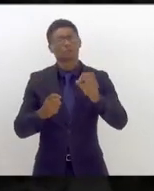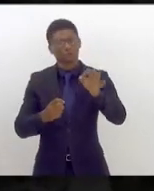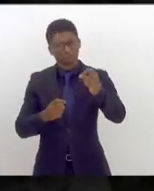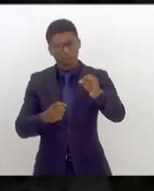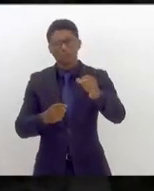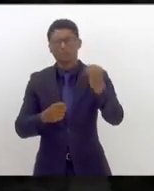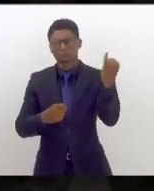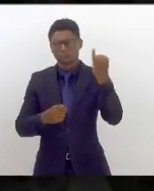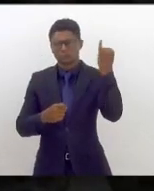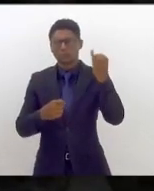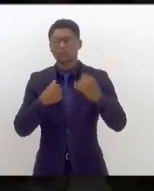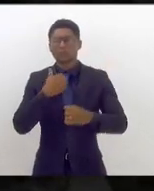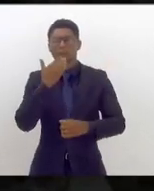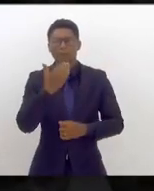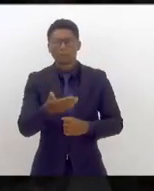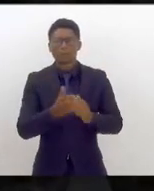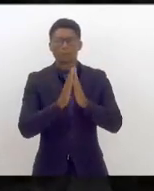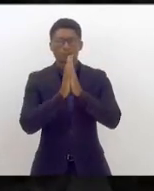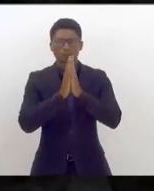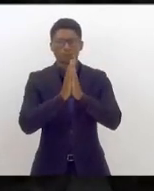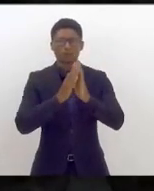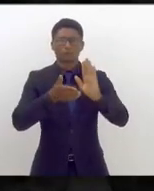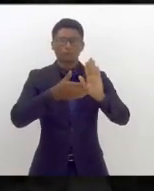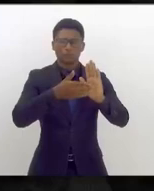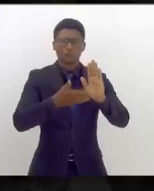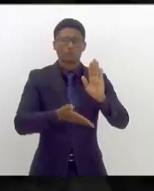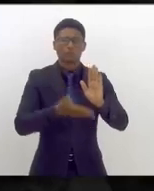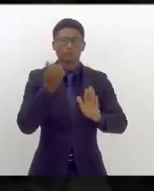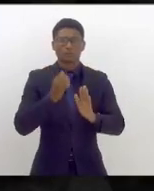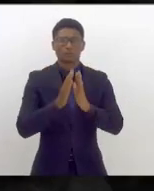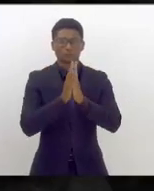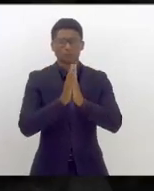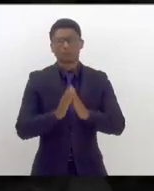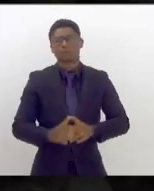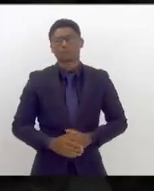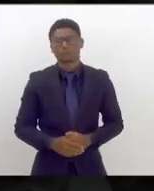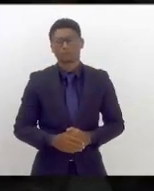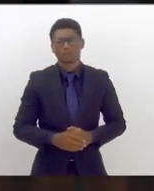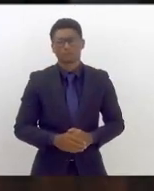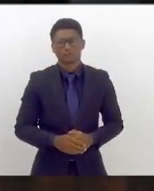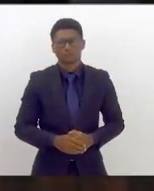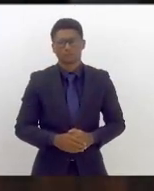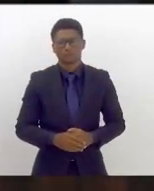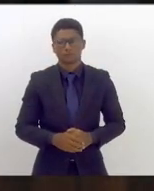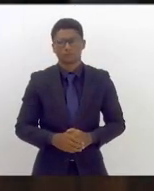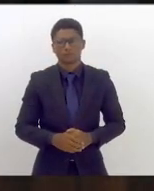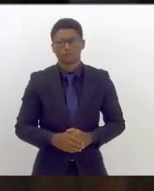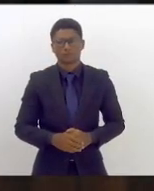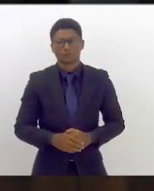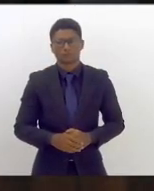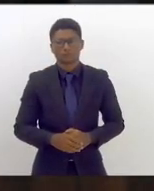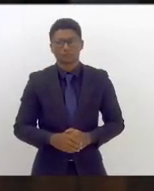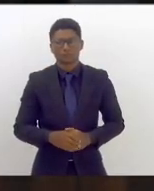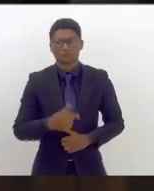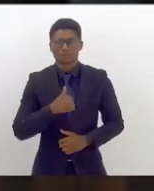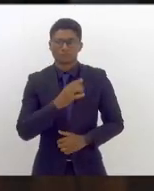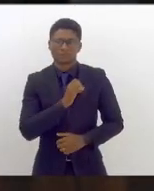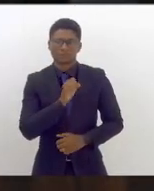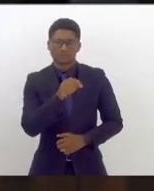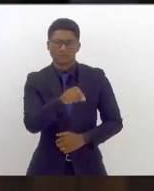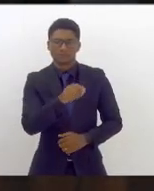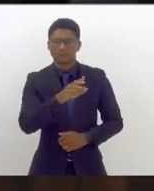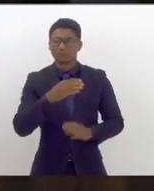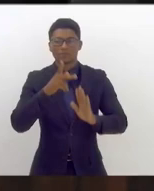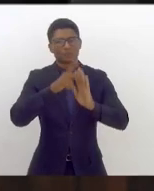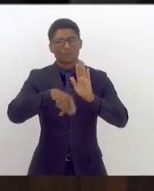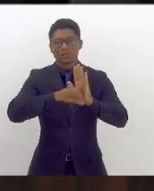e eu lhe faço esse apelo Presidente retira esse projeto de pauta I love you você mas eu não Retiro o